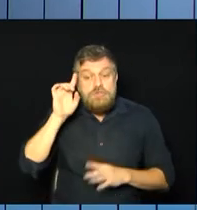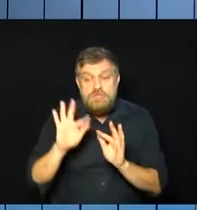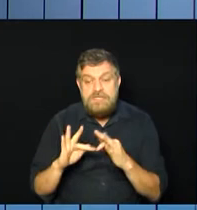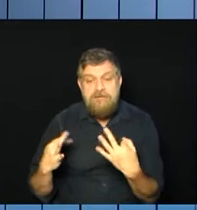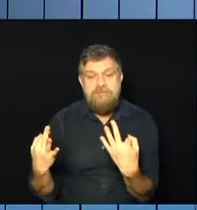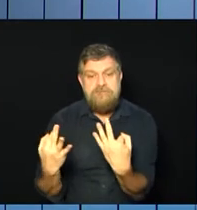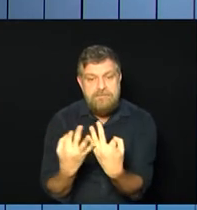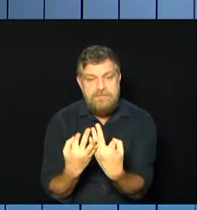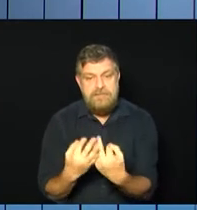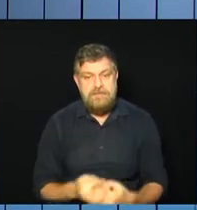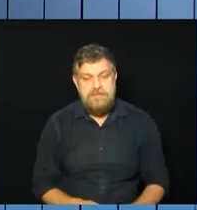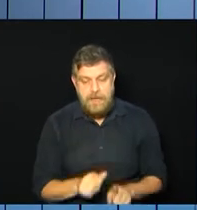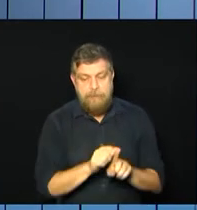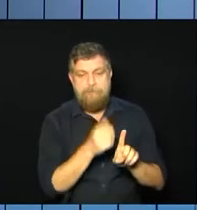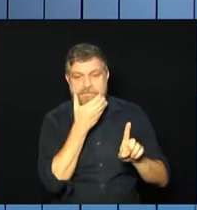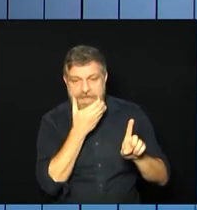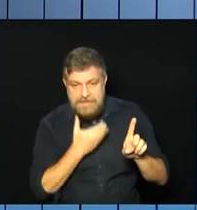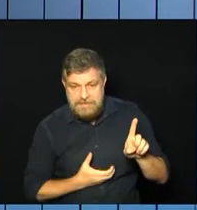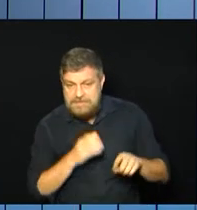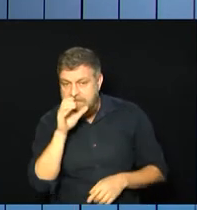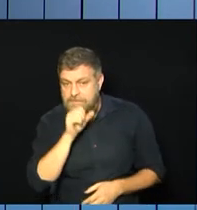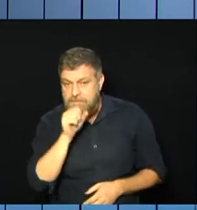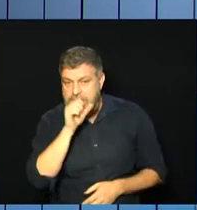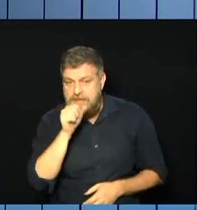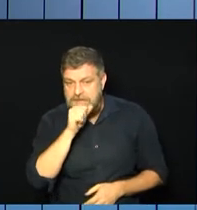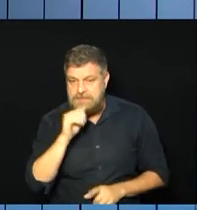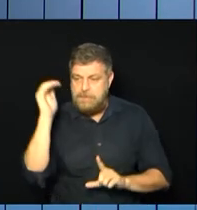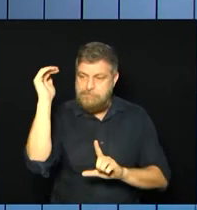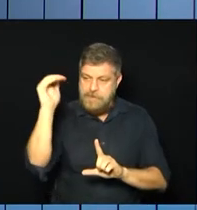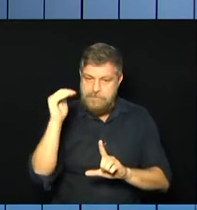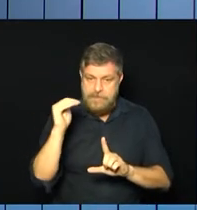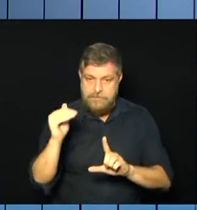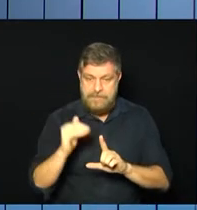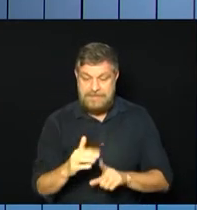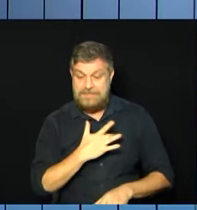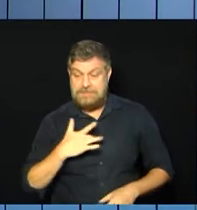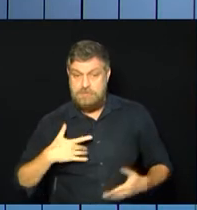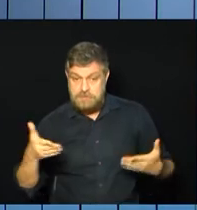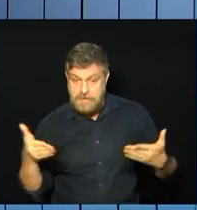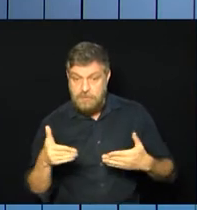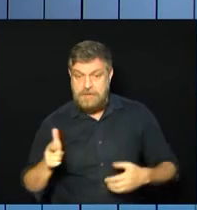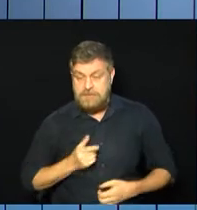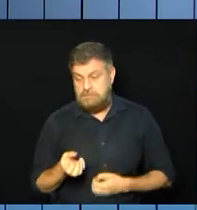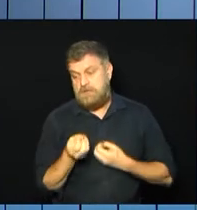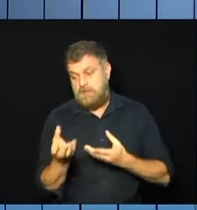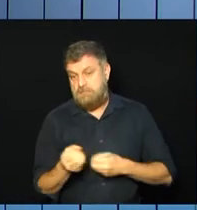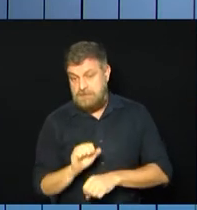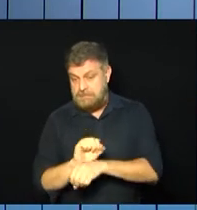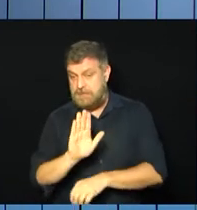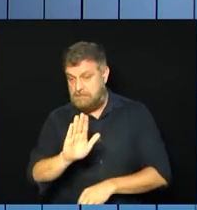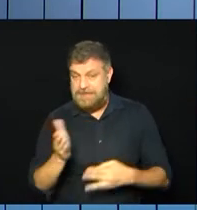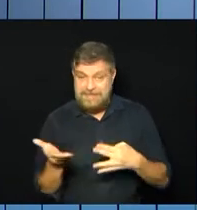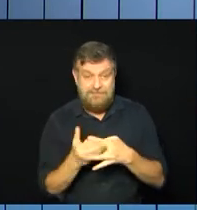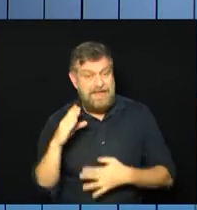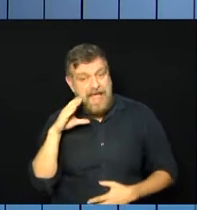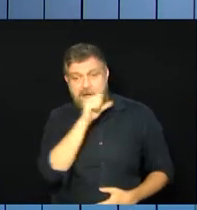Família. Dezembro Laranja também vai ser tema aqui no nosso Câmara Notícia no Saúde Agora. Muitos assuntos. Não sai daí que o nosso